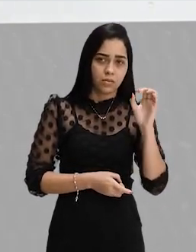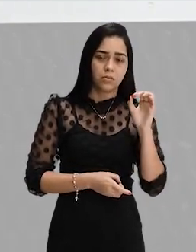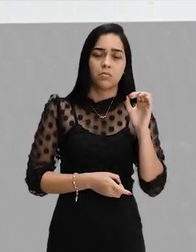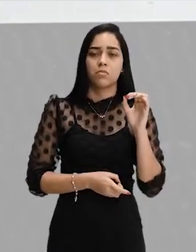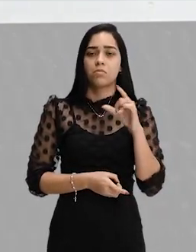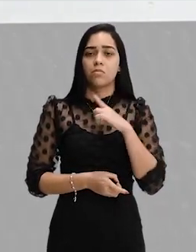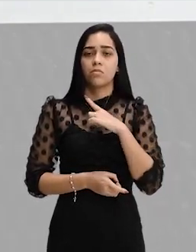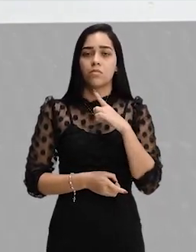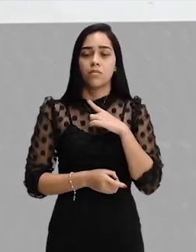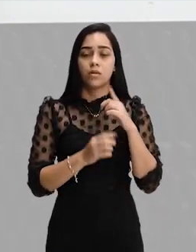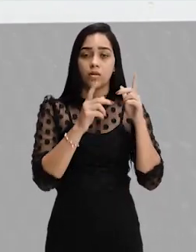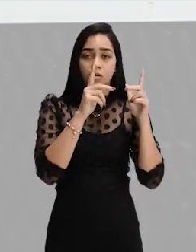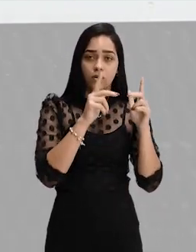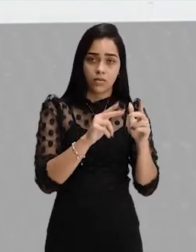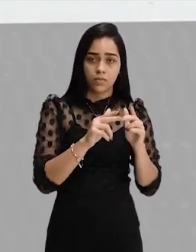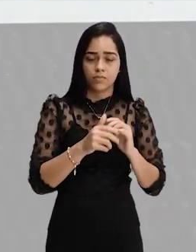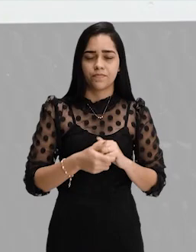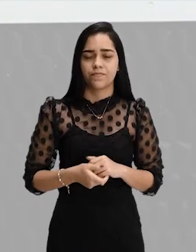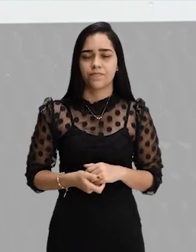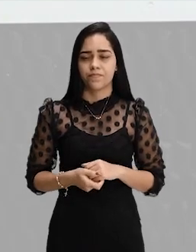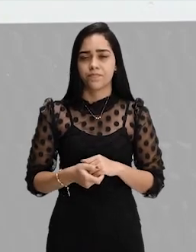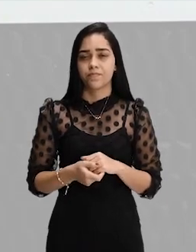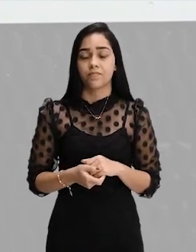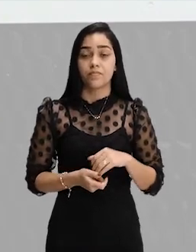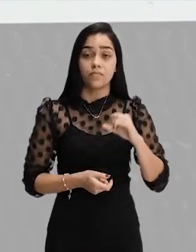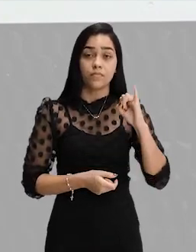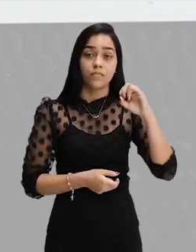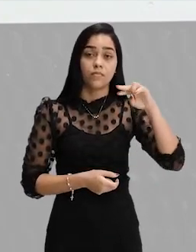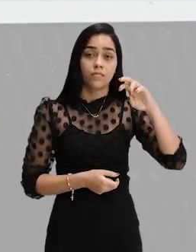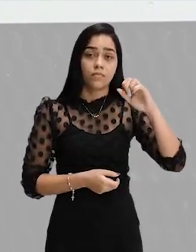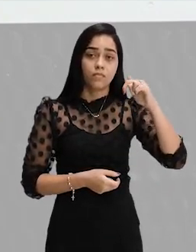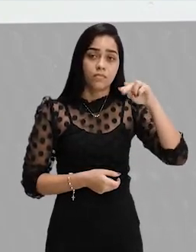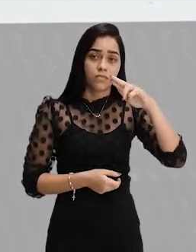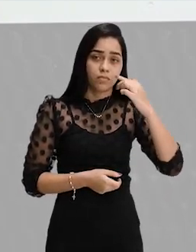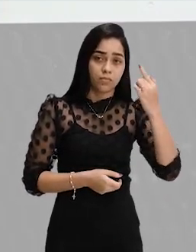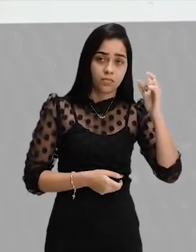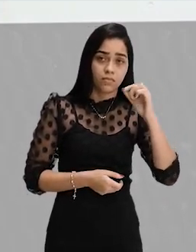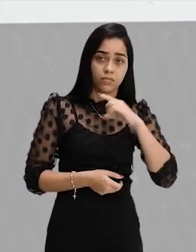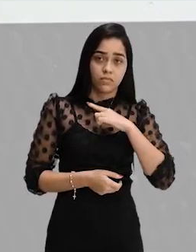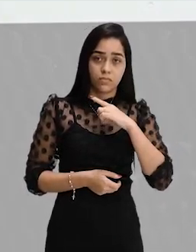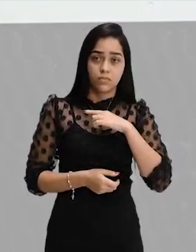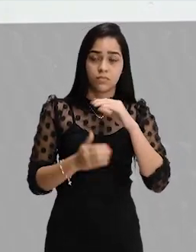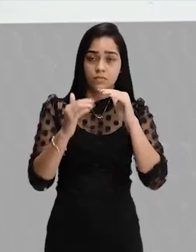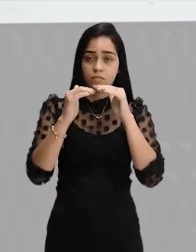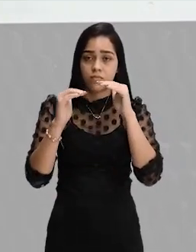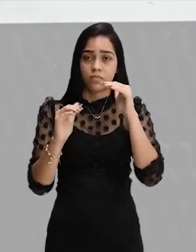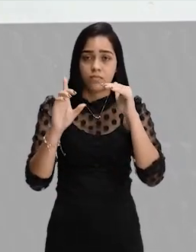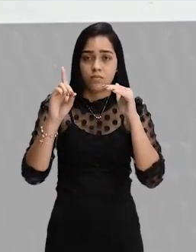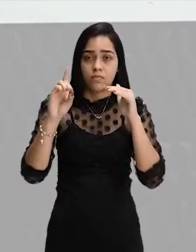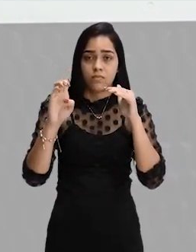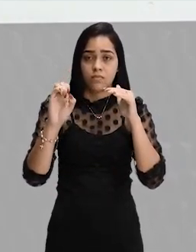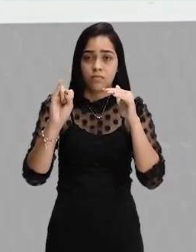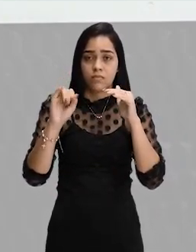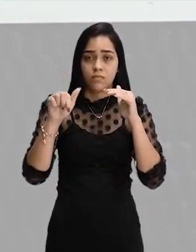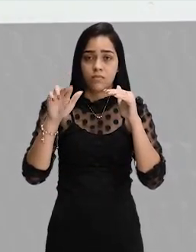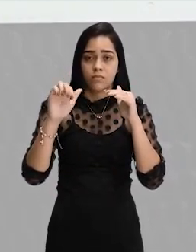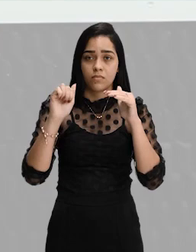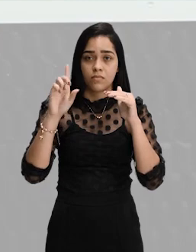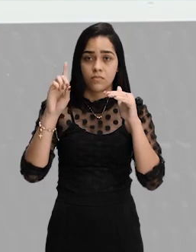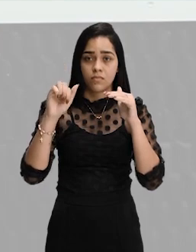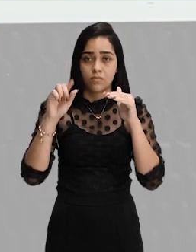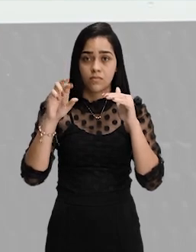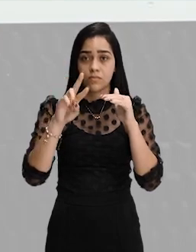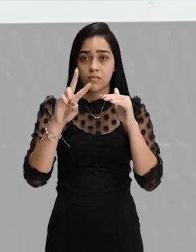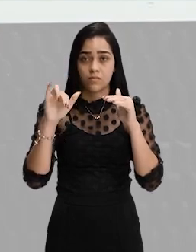está de um lado é igual ao que está do outro lado. Na inequação nós temos uma desigualdade. O que vai relacionar o primeiro membro com o